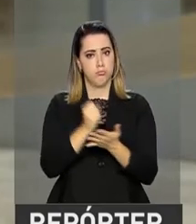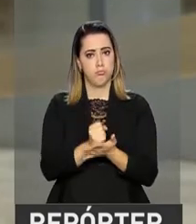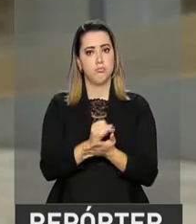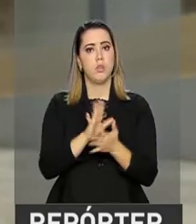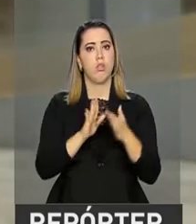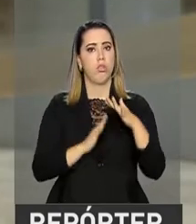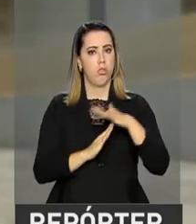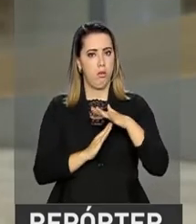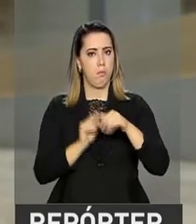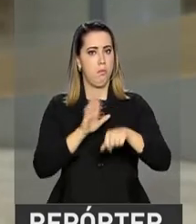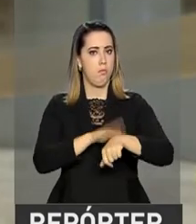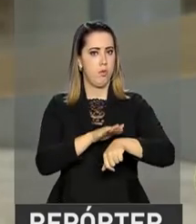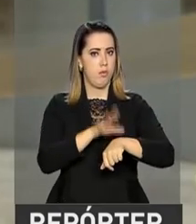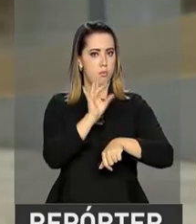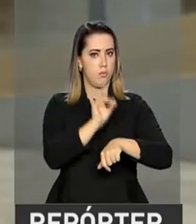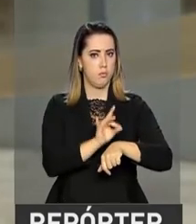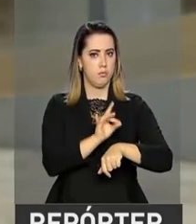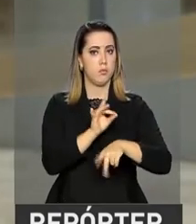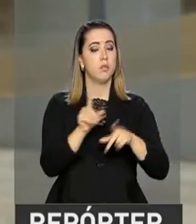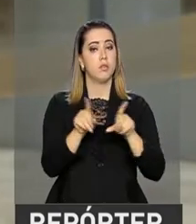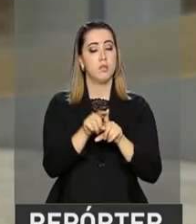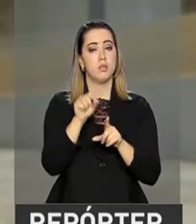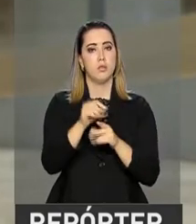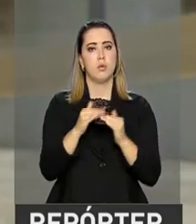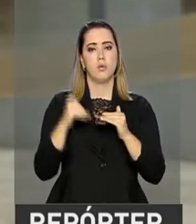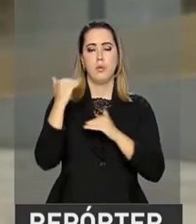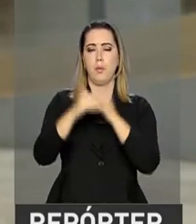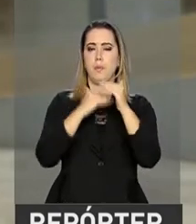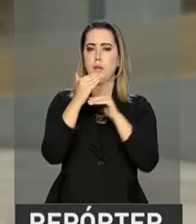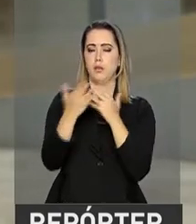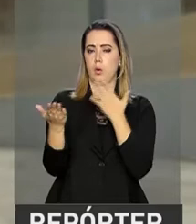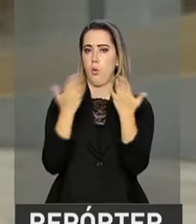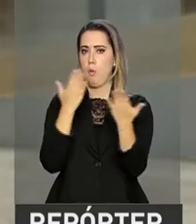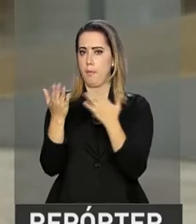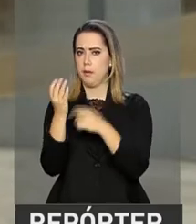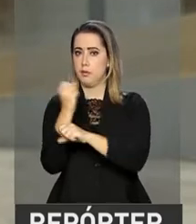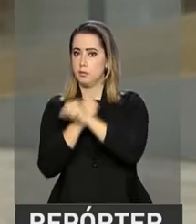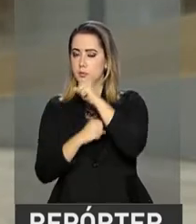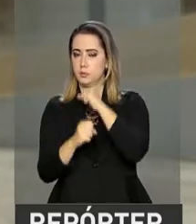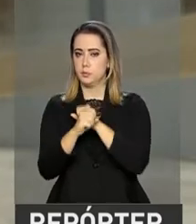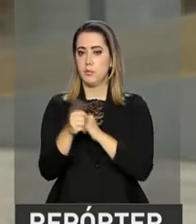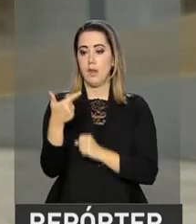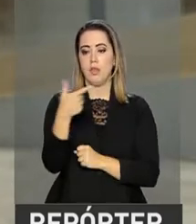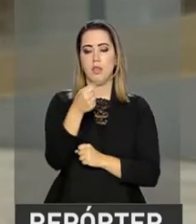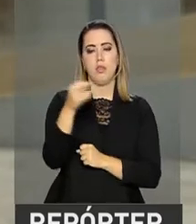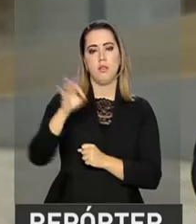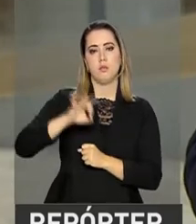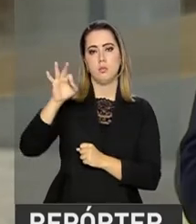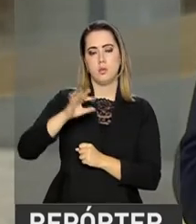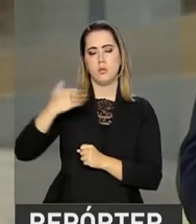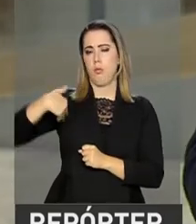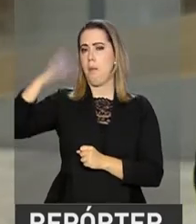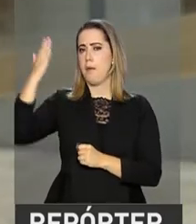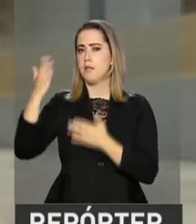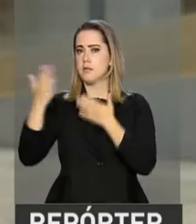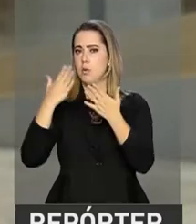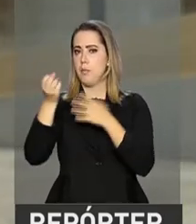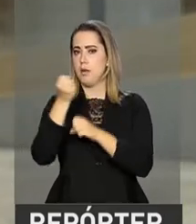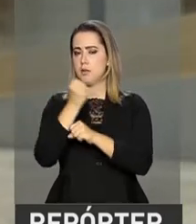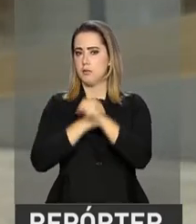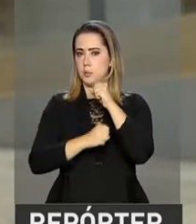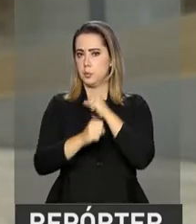representa um aumento em relação ao período natalino de 2016 de 10% outro dado apresentado